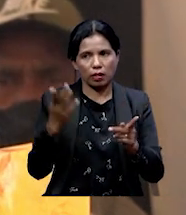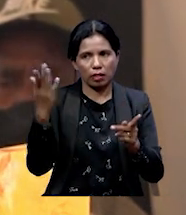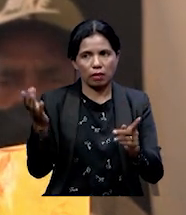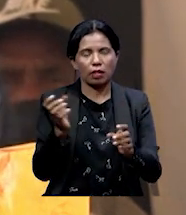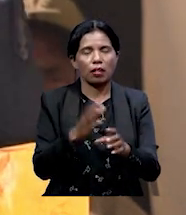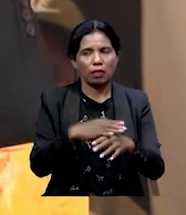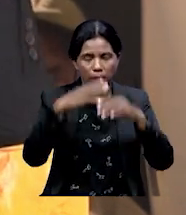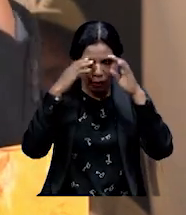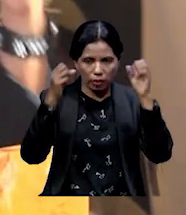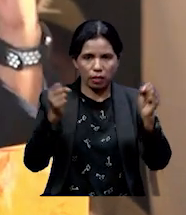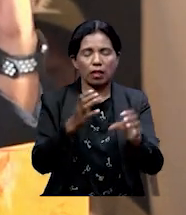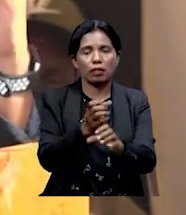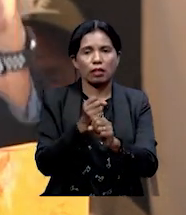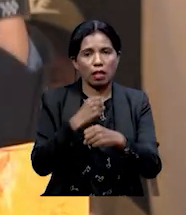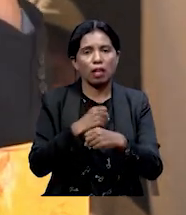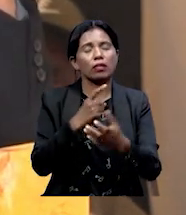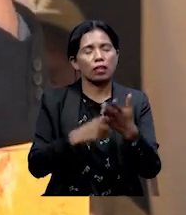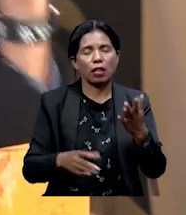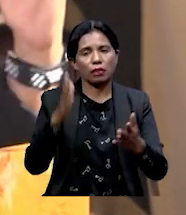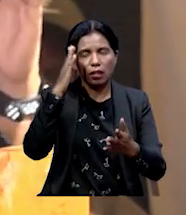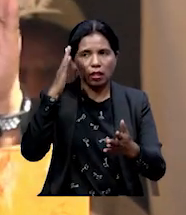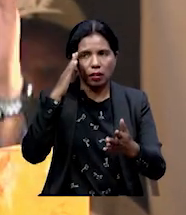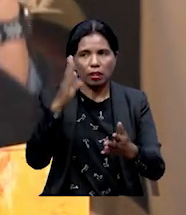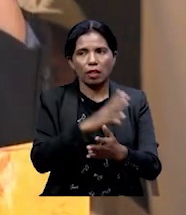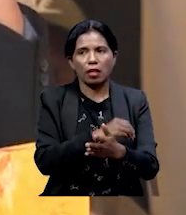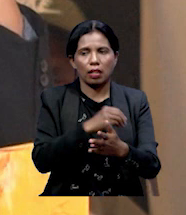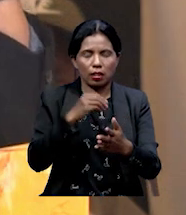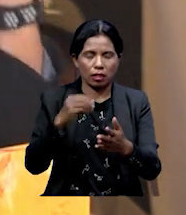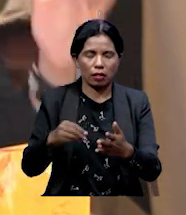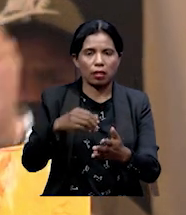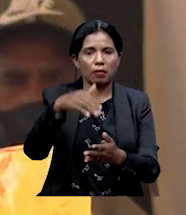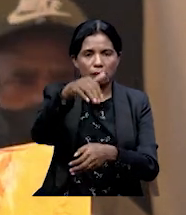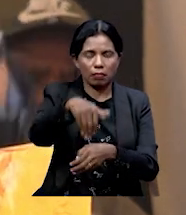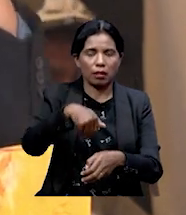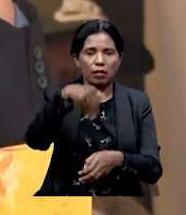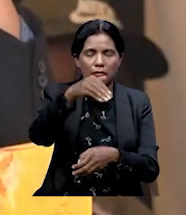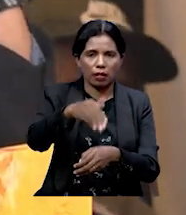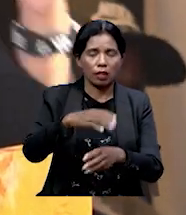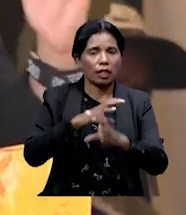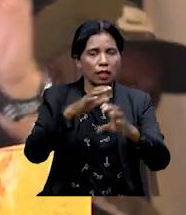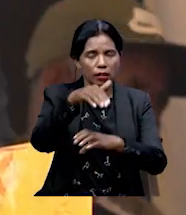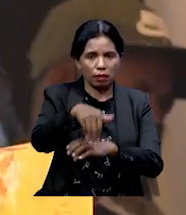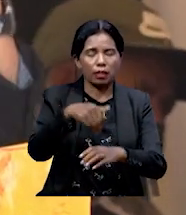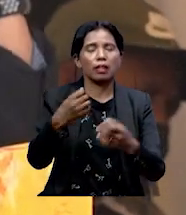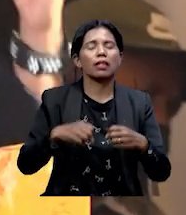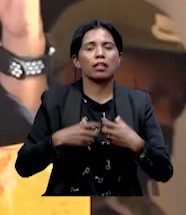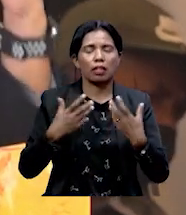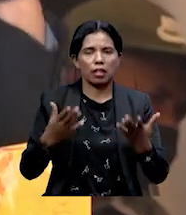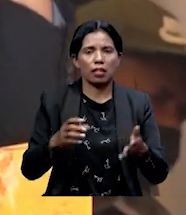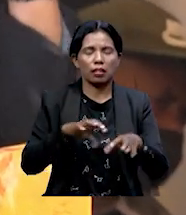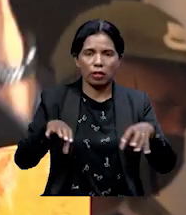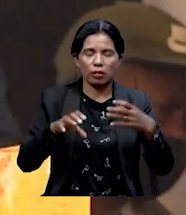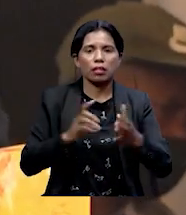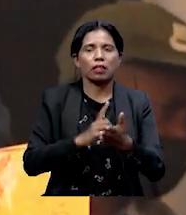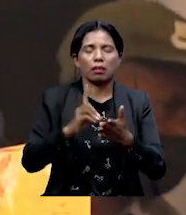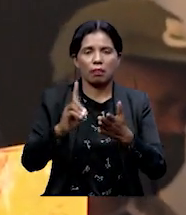sira presidente para tu hatene máquina hira tipo de máquina saída duração serviço semana hira